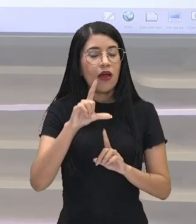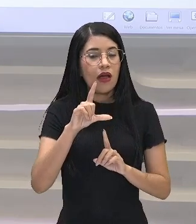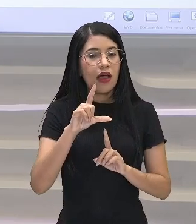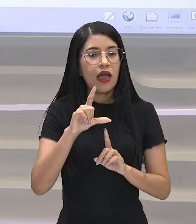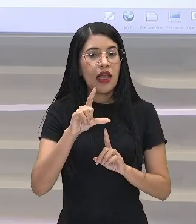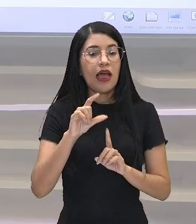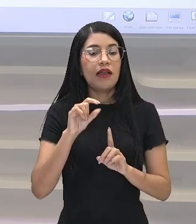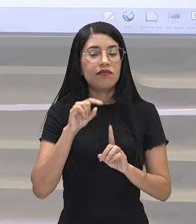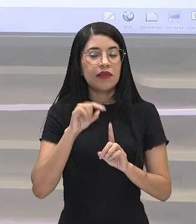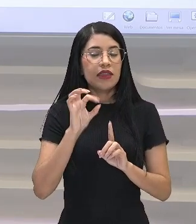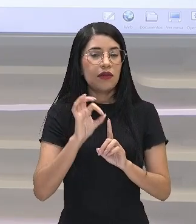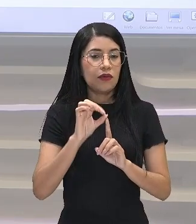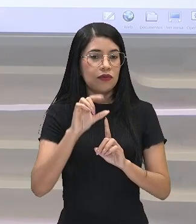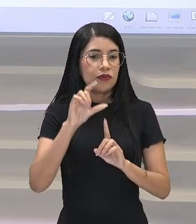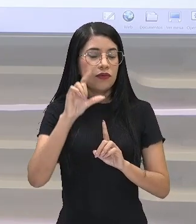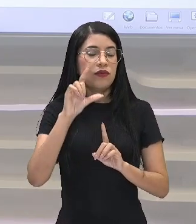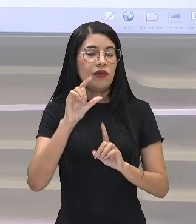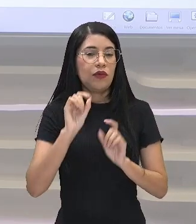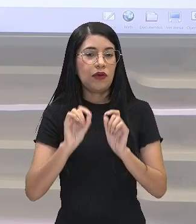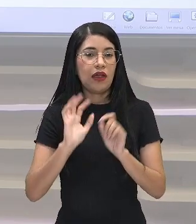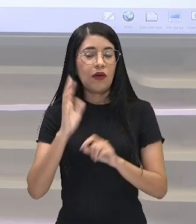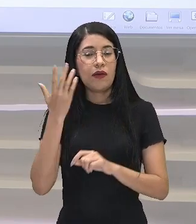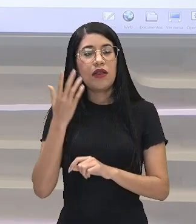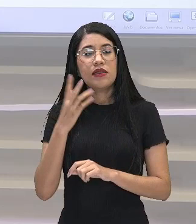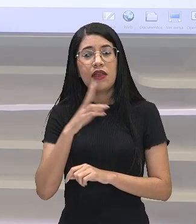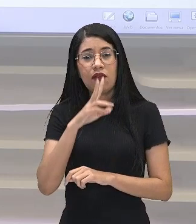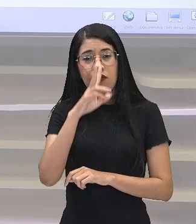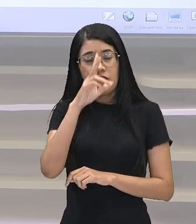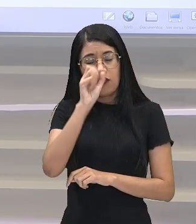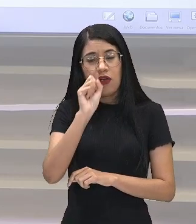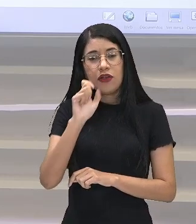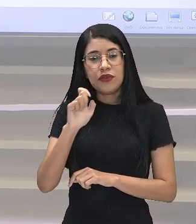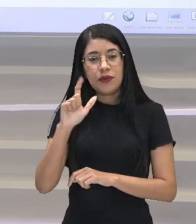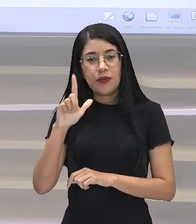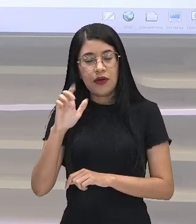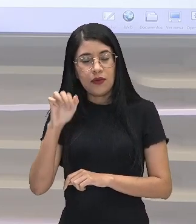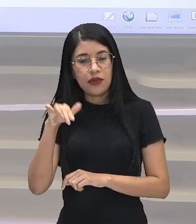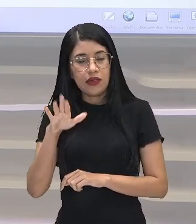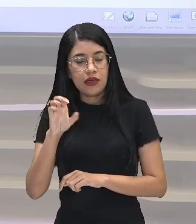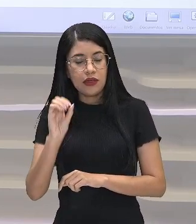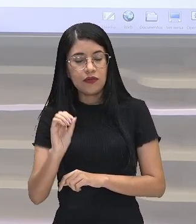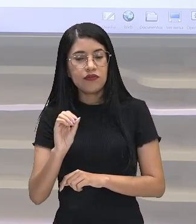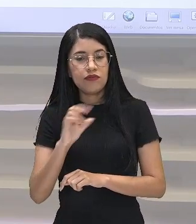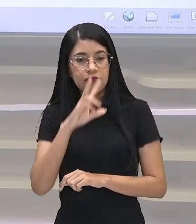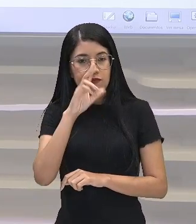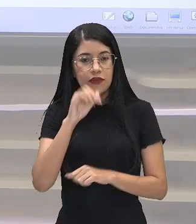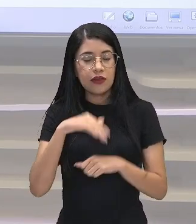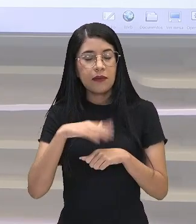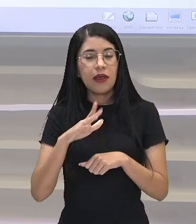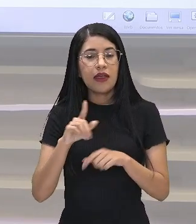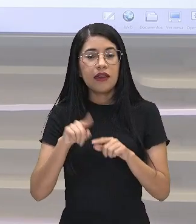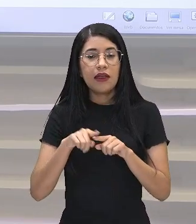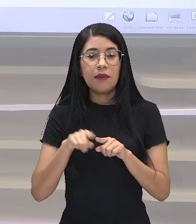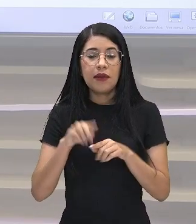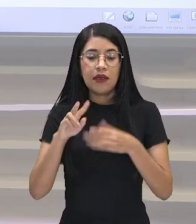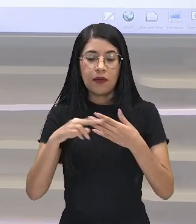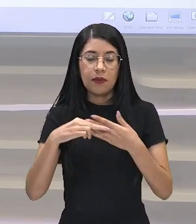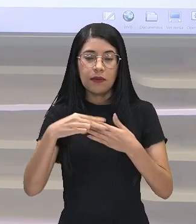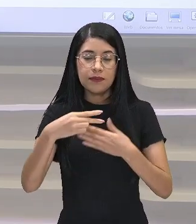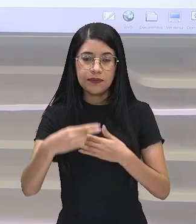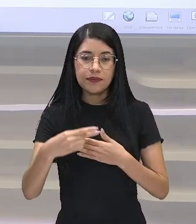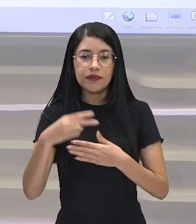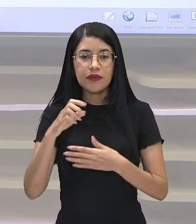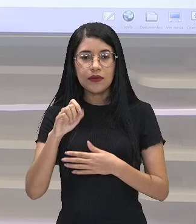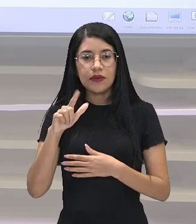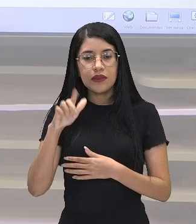essa temperatura já alta intensifica ainda mais o El Niño e faz com que as consequências do El Niño